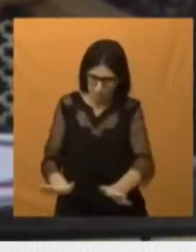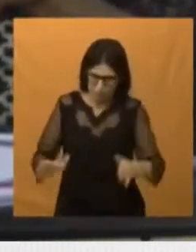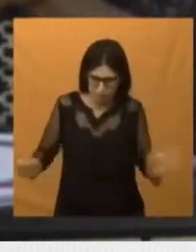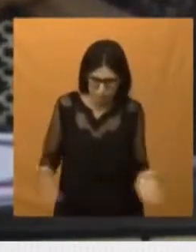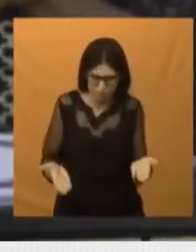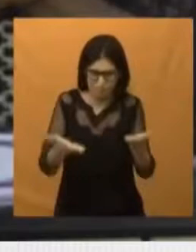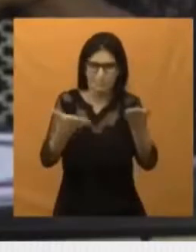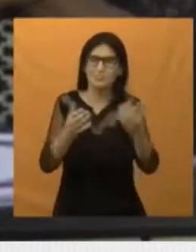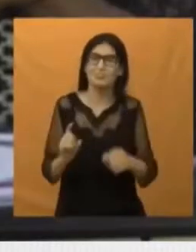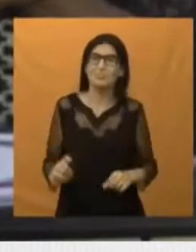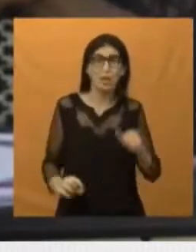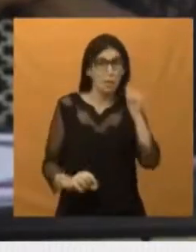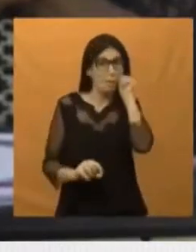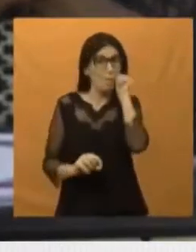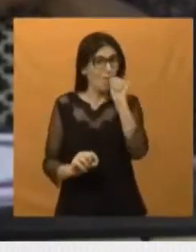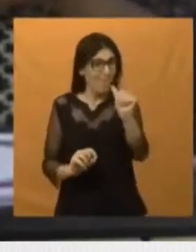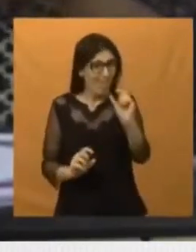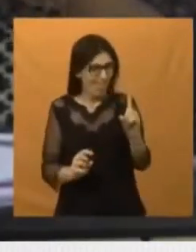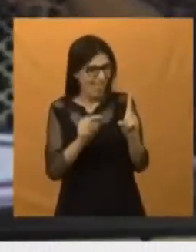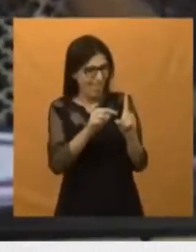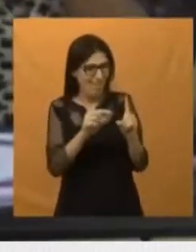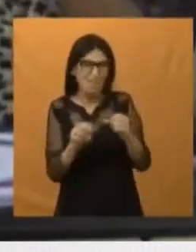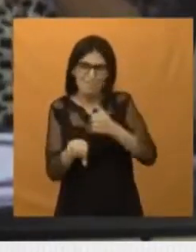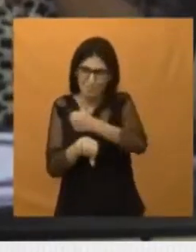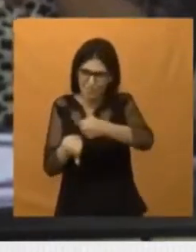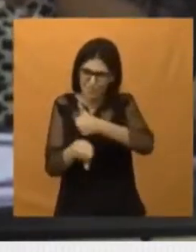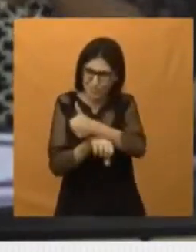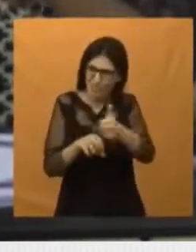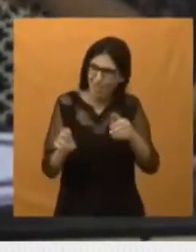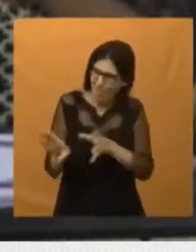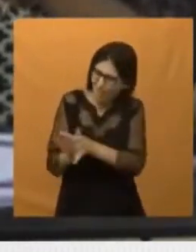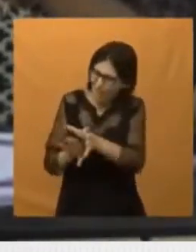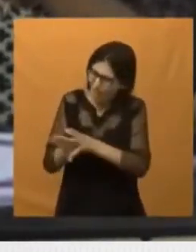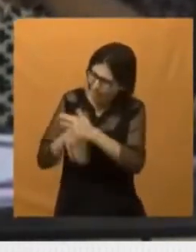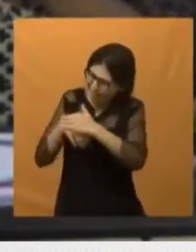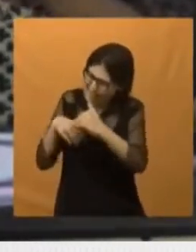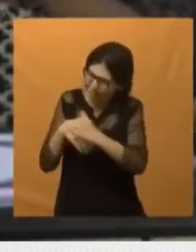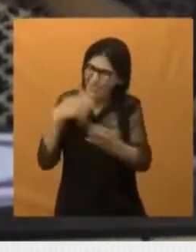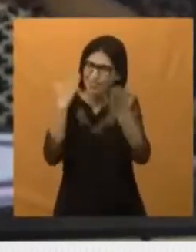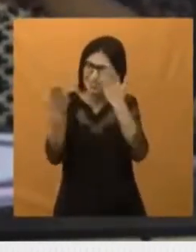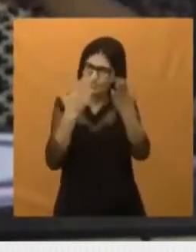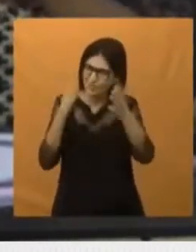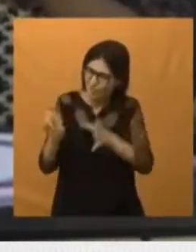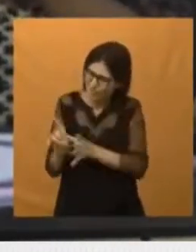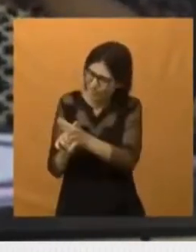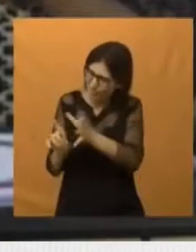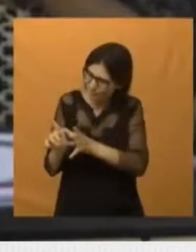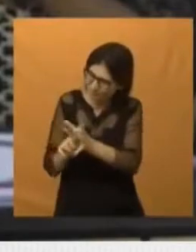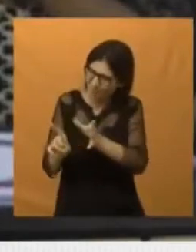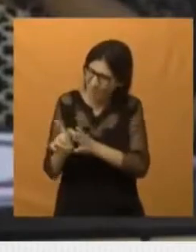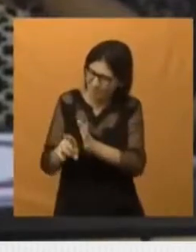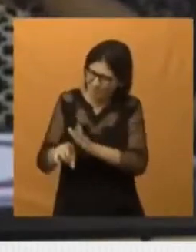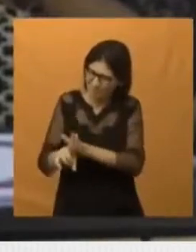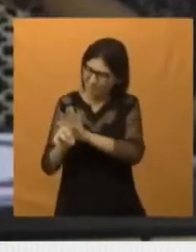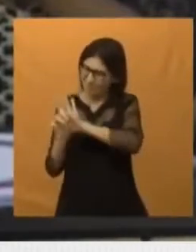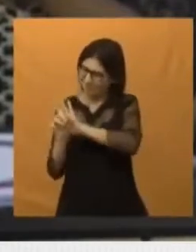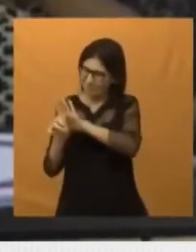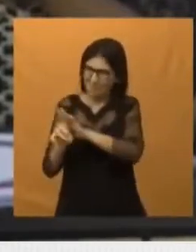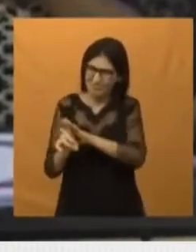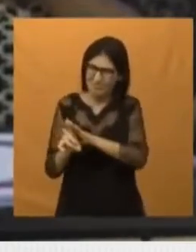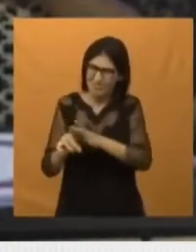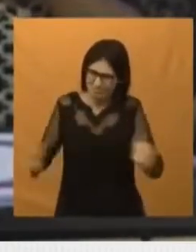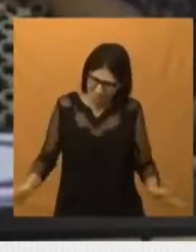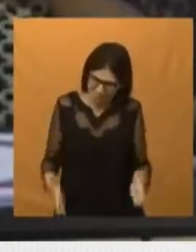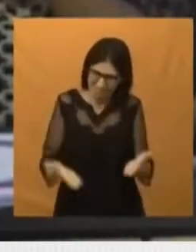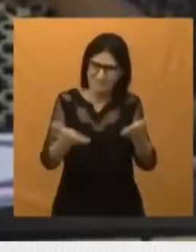papel importante. Em Belo Horizonte, acredito que hoje no país tem o maior programa de capacitação de doulas